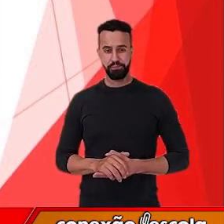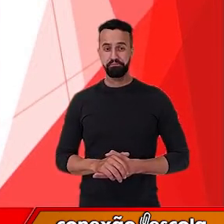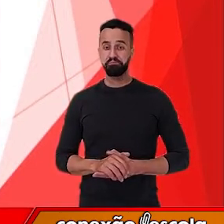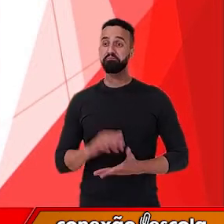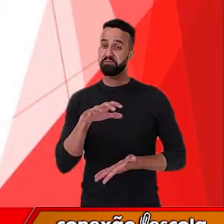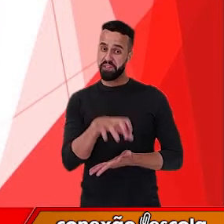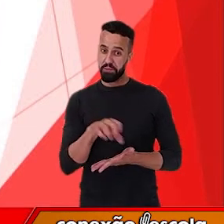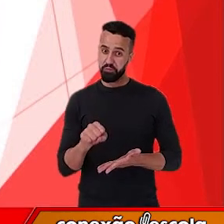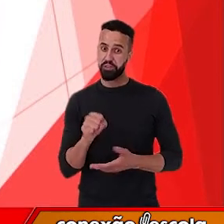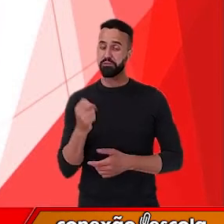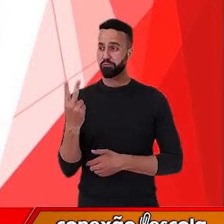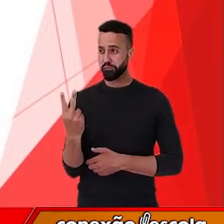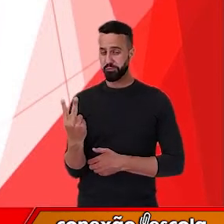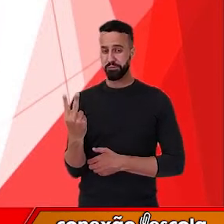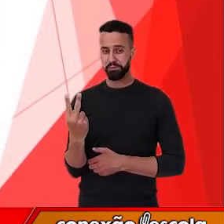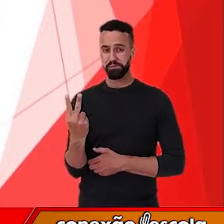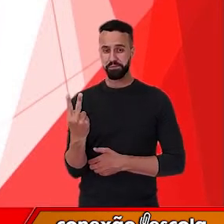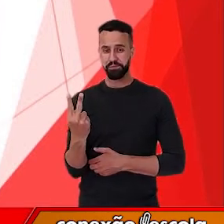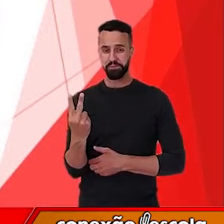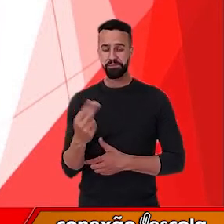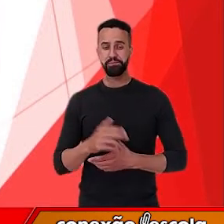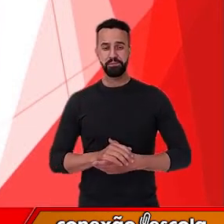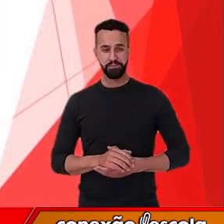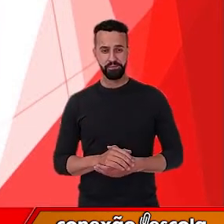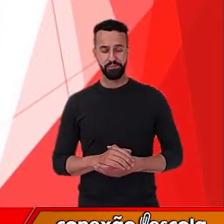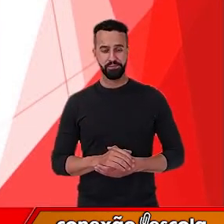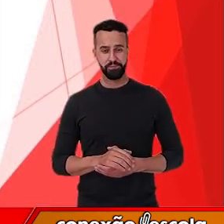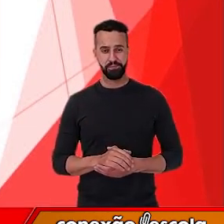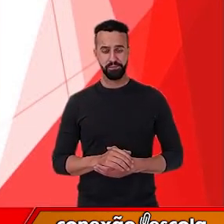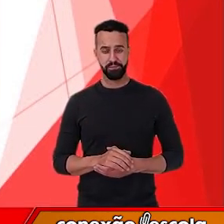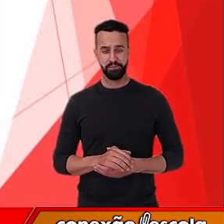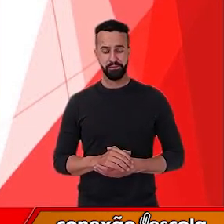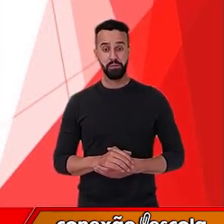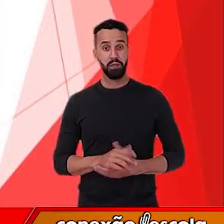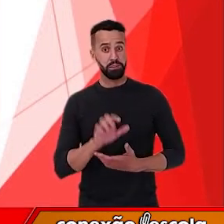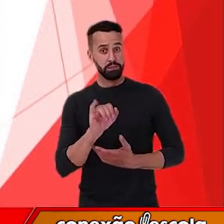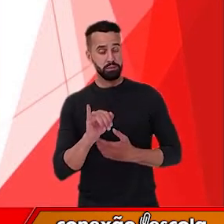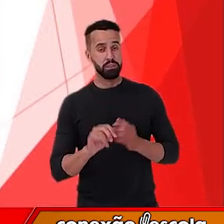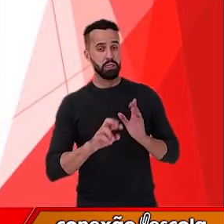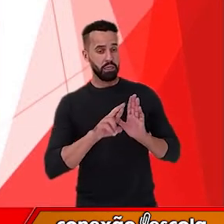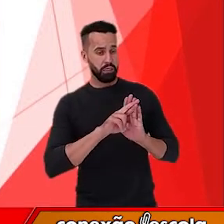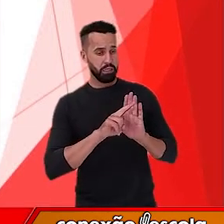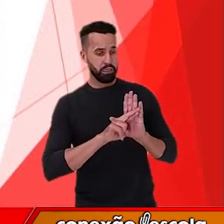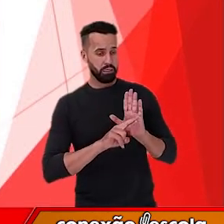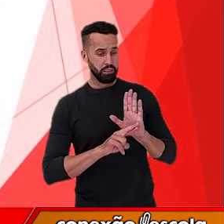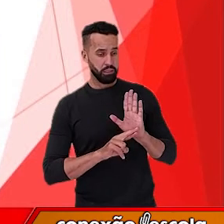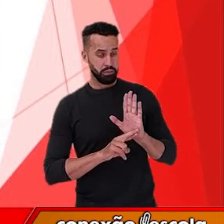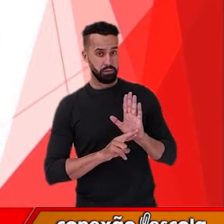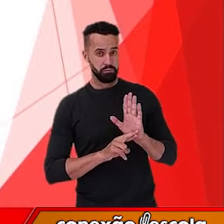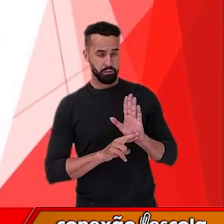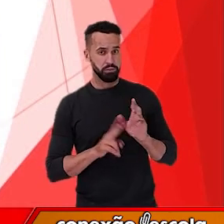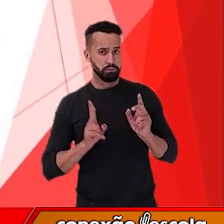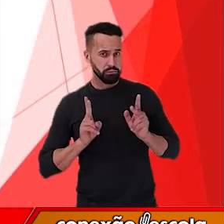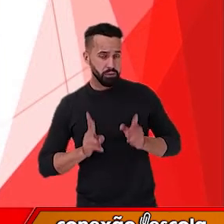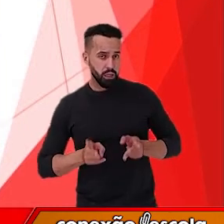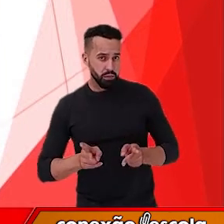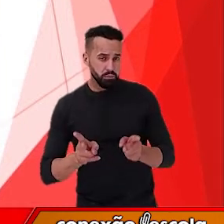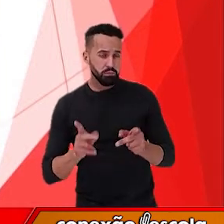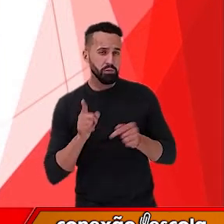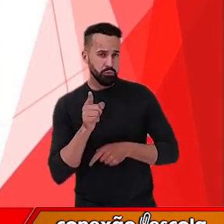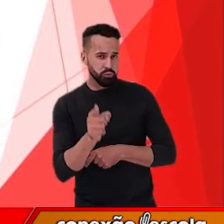dessa pedra também e capturar as duas. Sendo que, por regra, sempre que